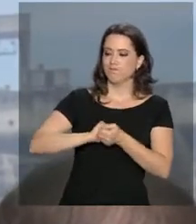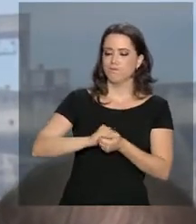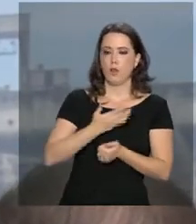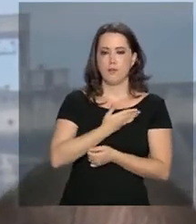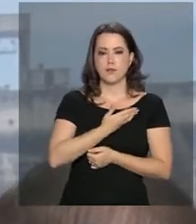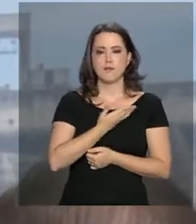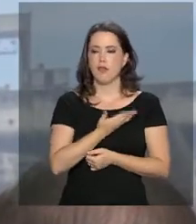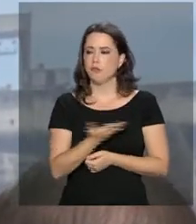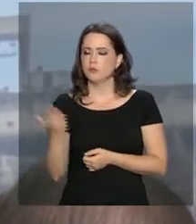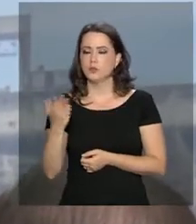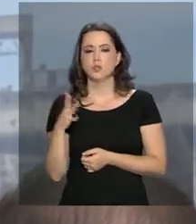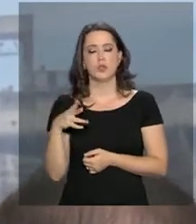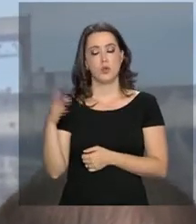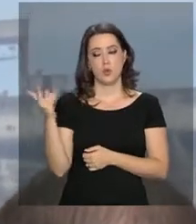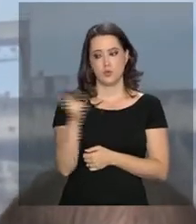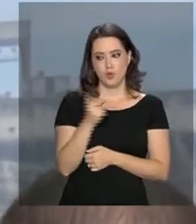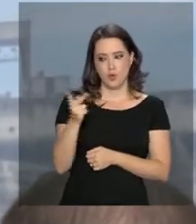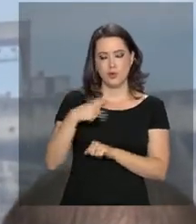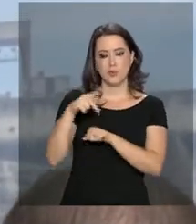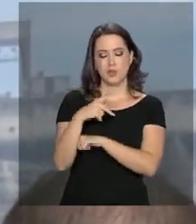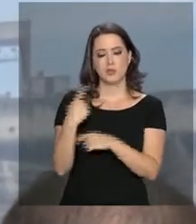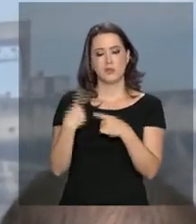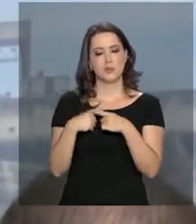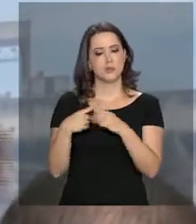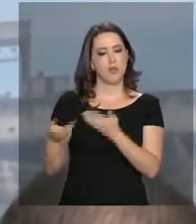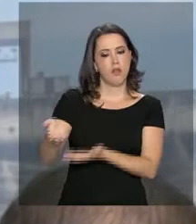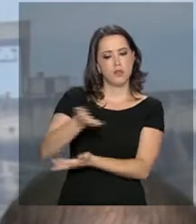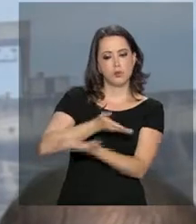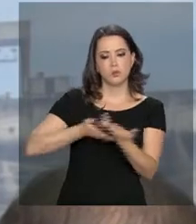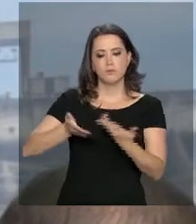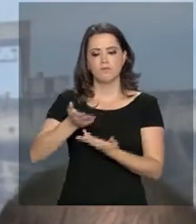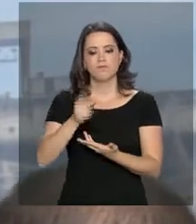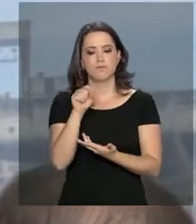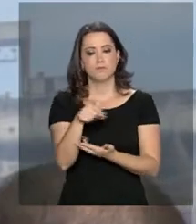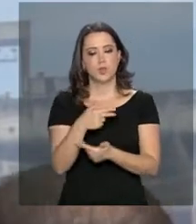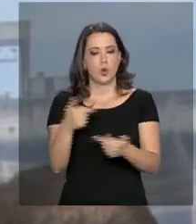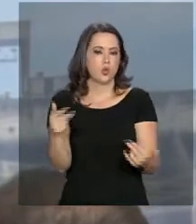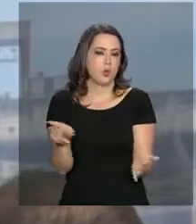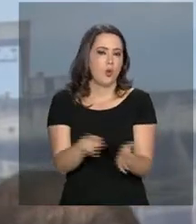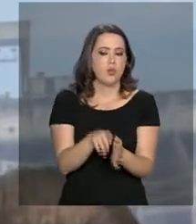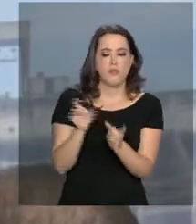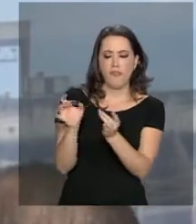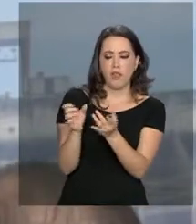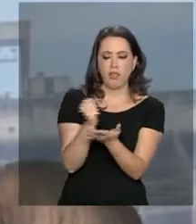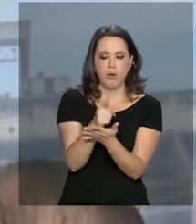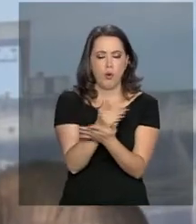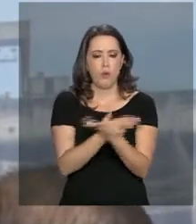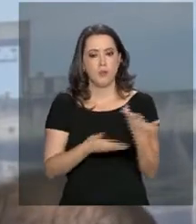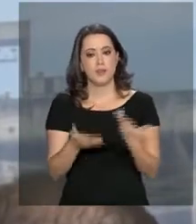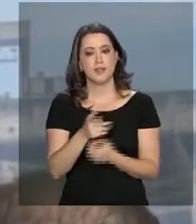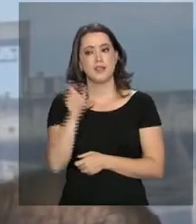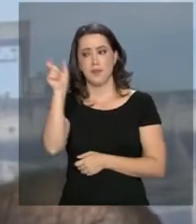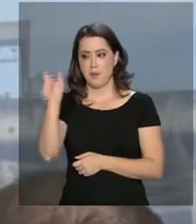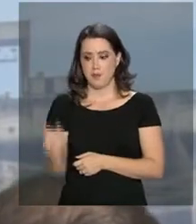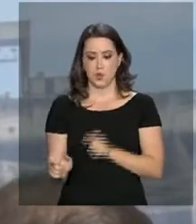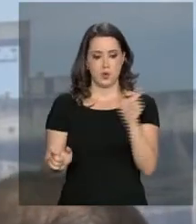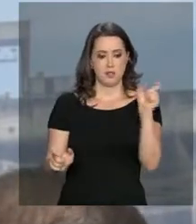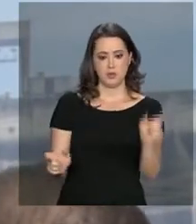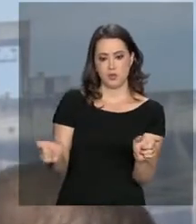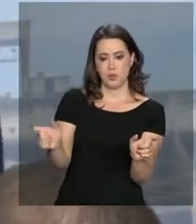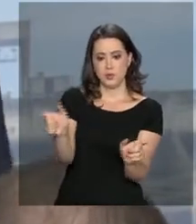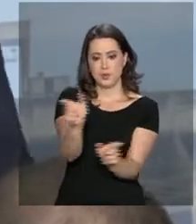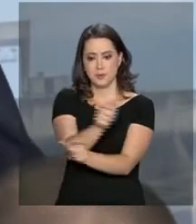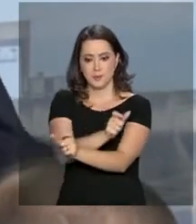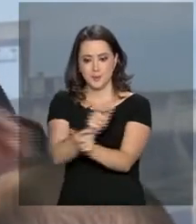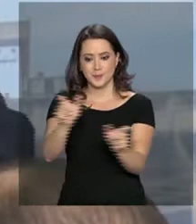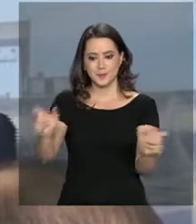os brasileiros e os paraguaios, até pela troca de produção, pela troca até de brasileiros e paraguaios, ora alguns